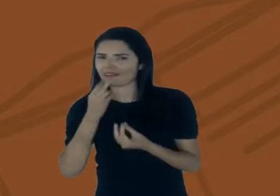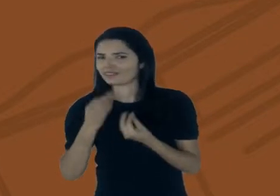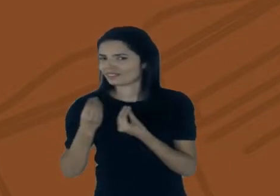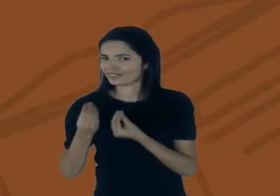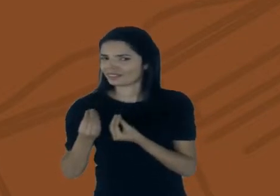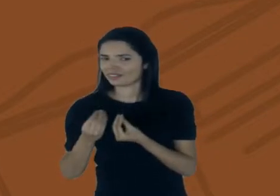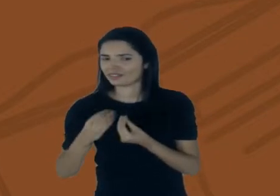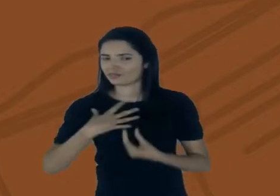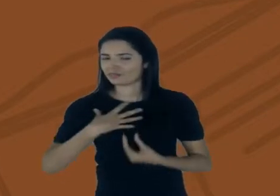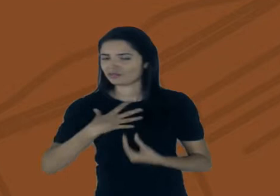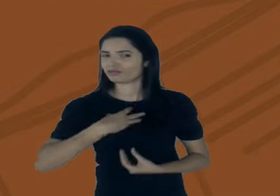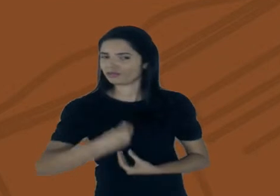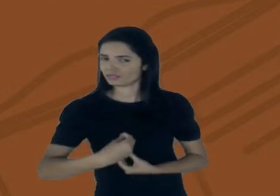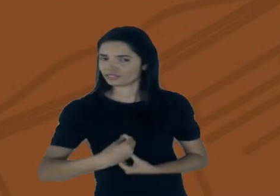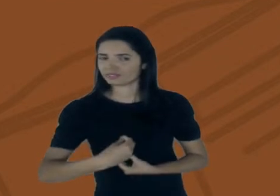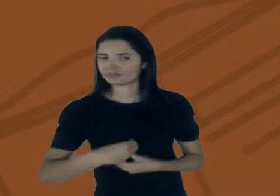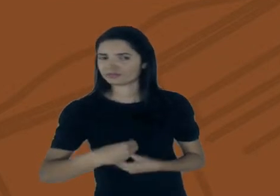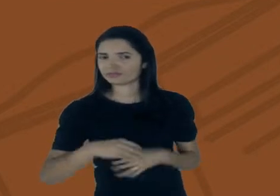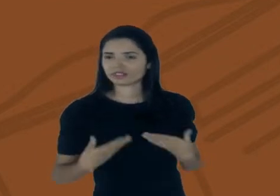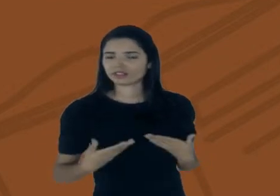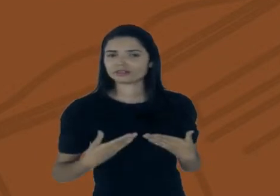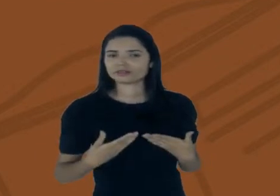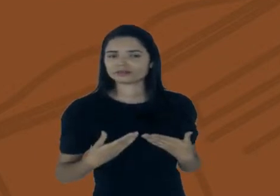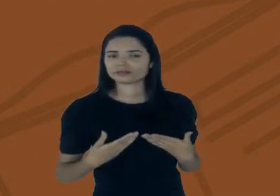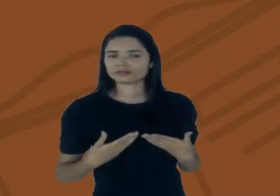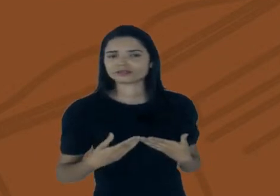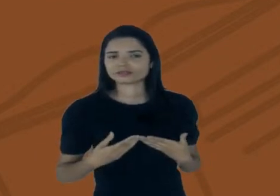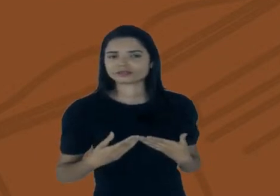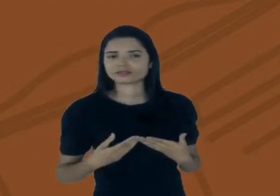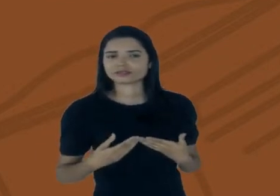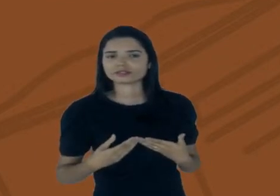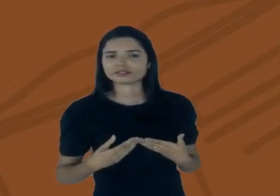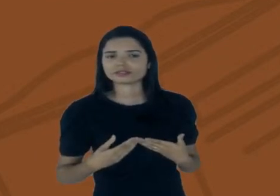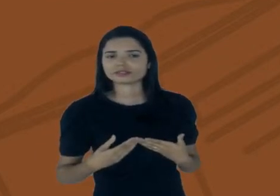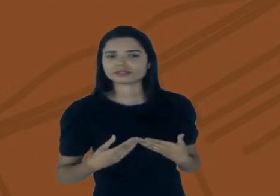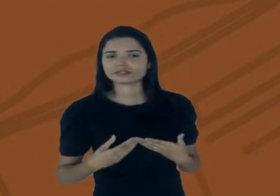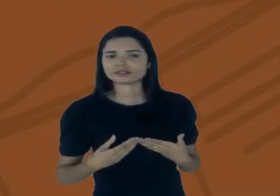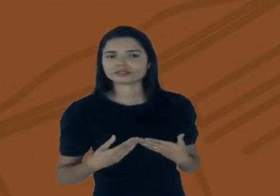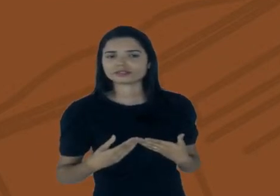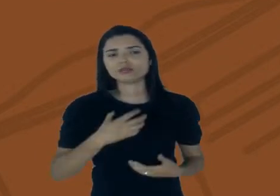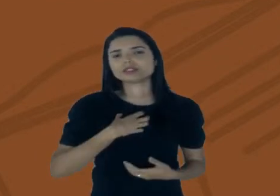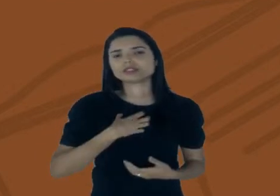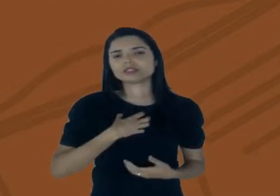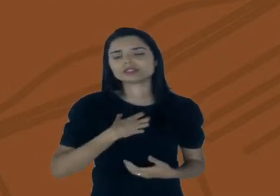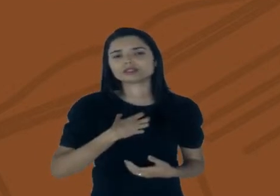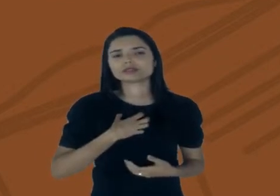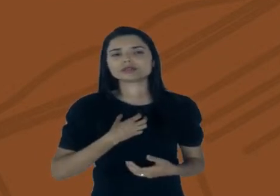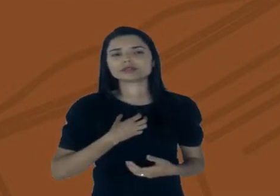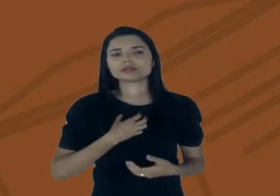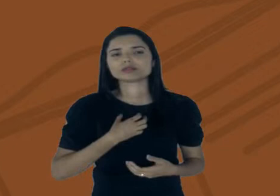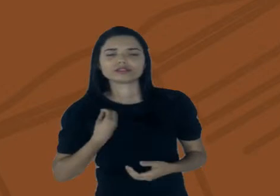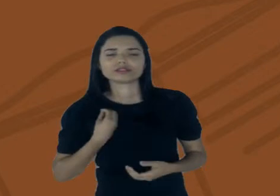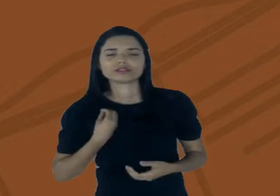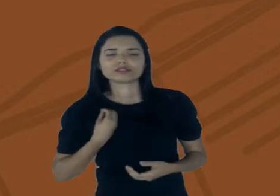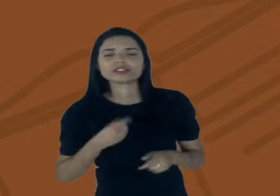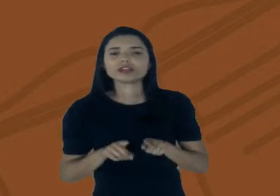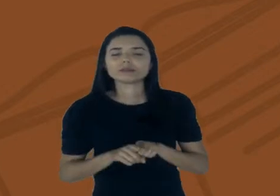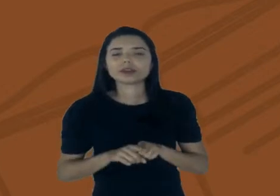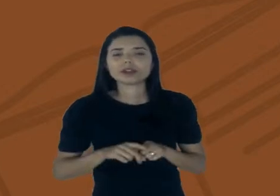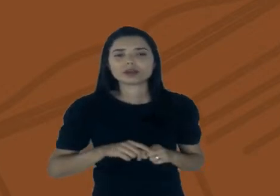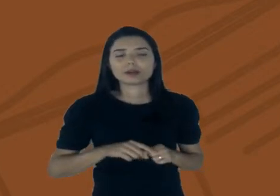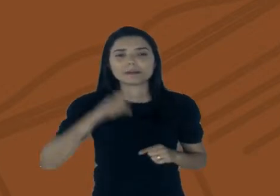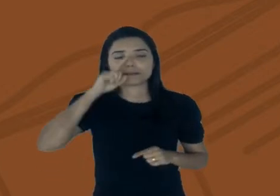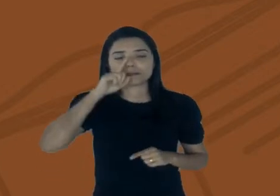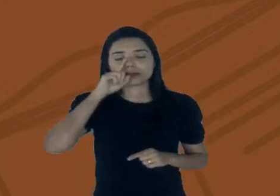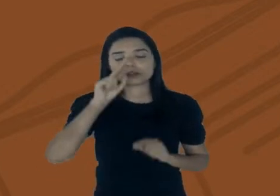tempo. Então, os fatores relacionados ao estilo de vida também podem provocar essa doença. Os principais fatores de risco são